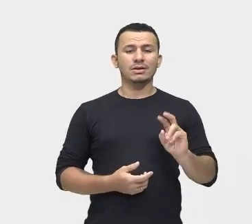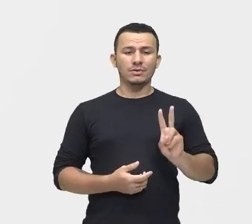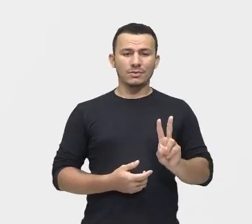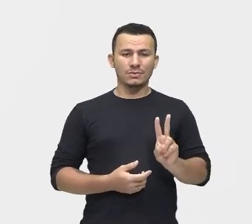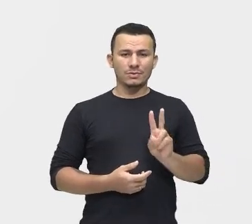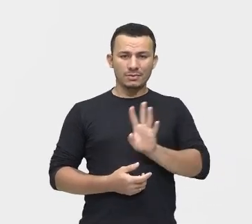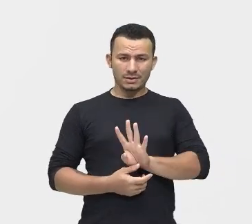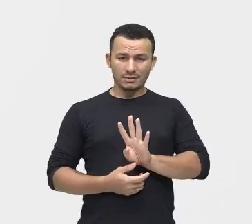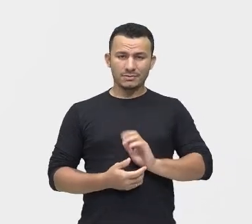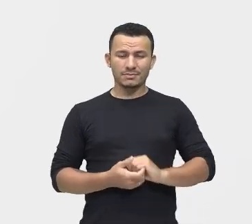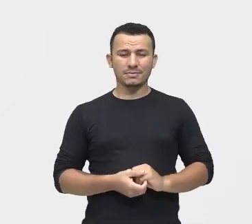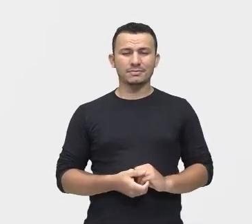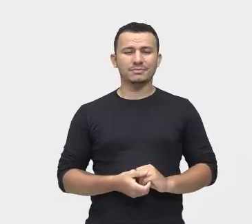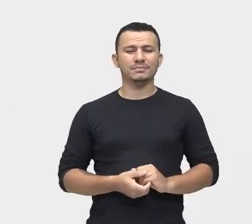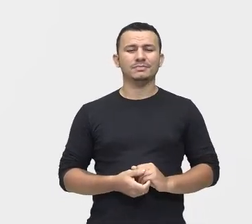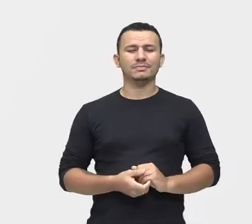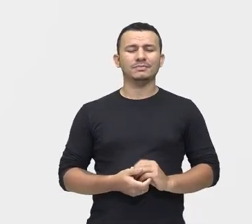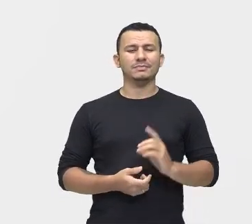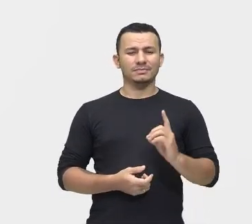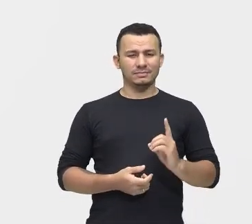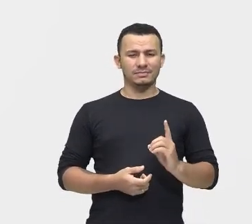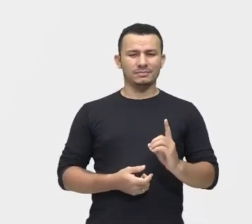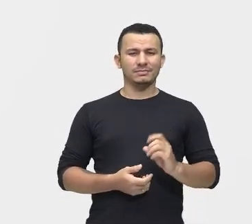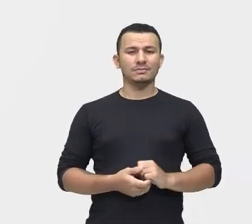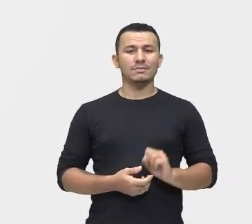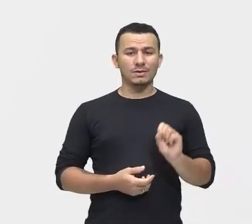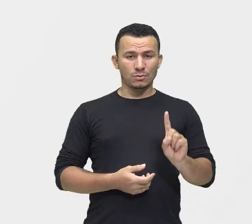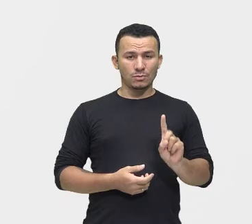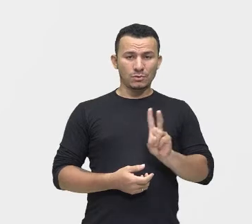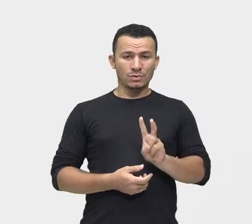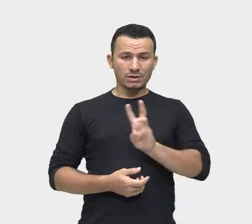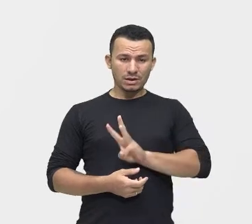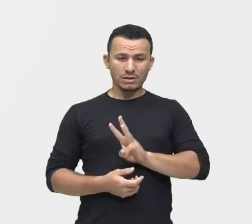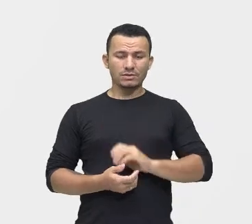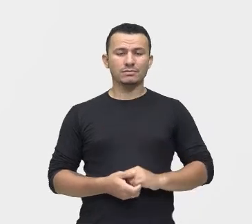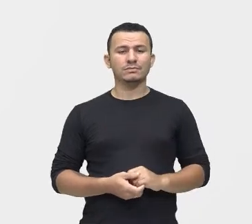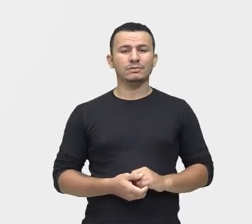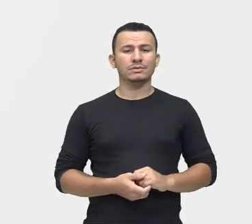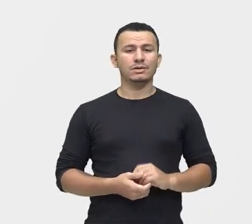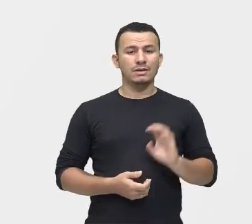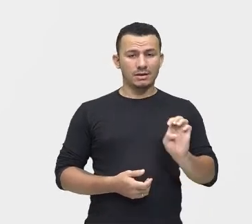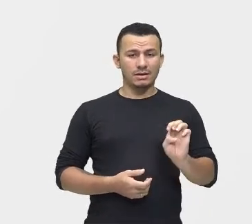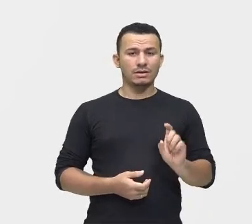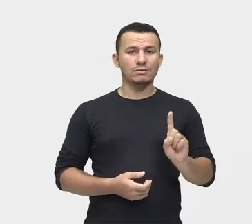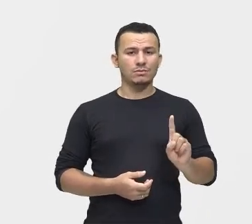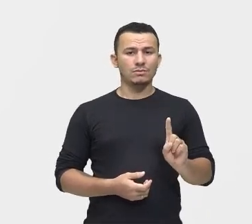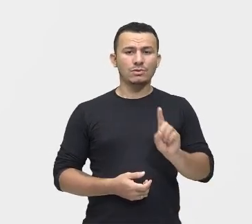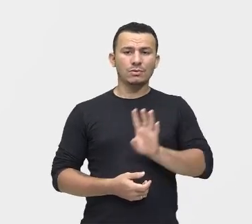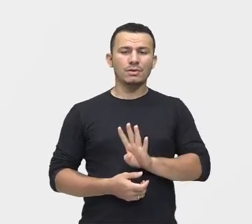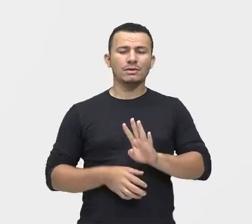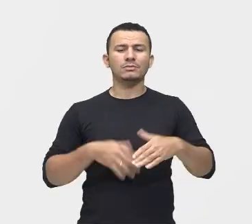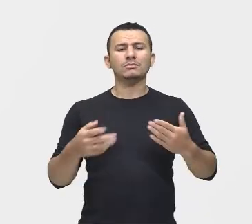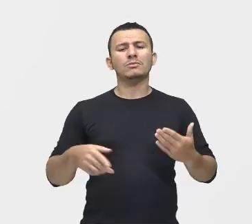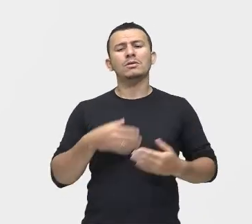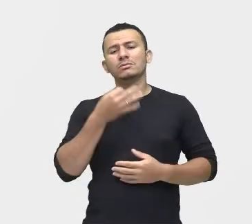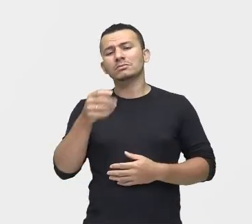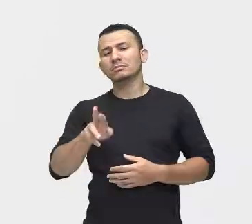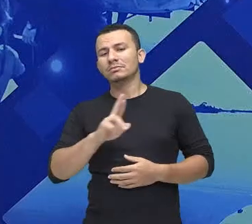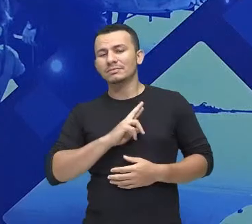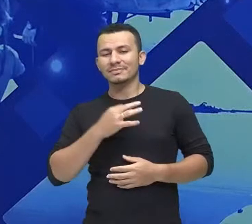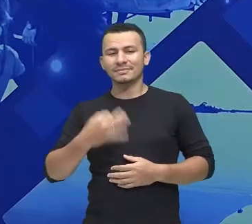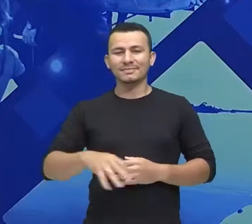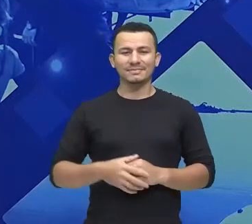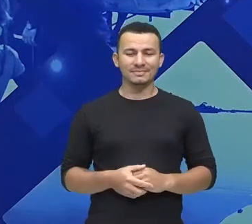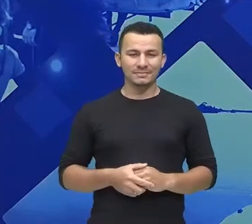C, 2 e 4. Alternativa D, 1, 2 e 3. E a alternativa E, 1 e 4.